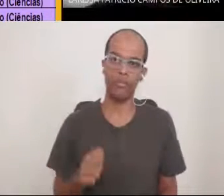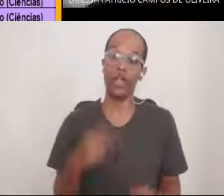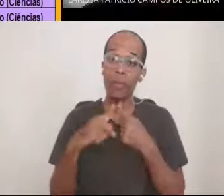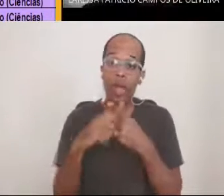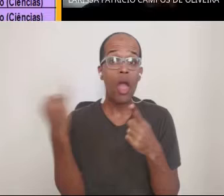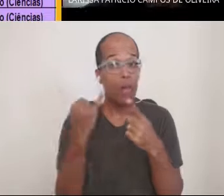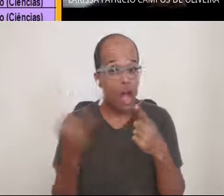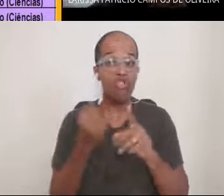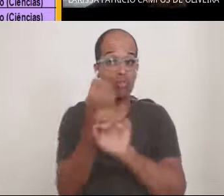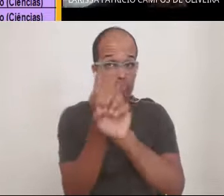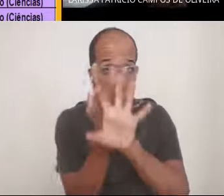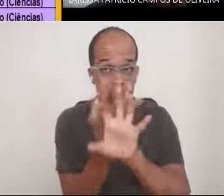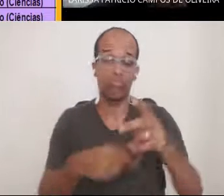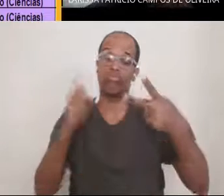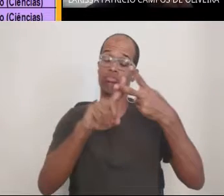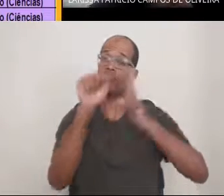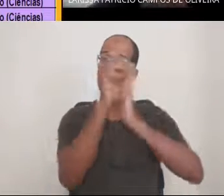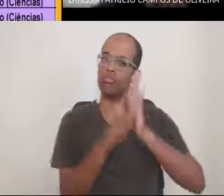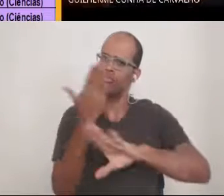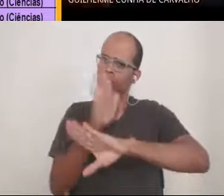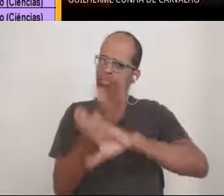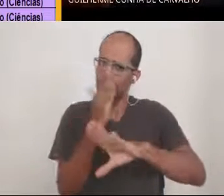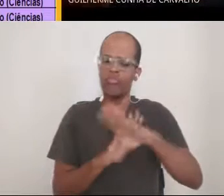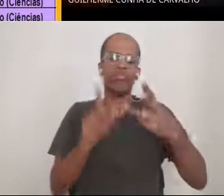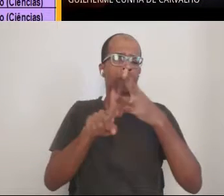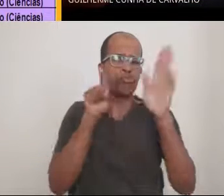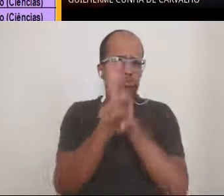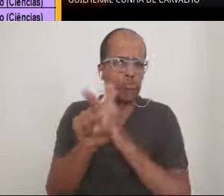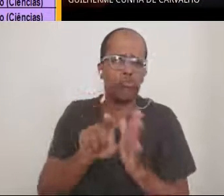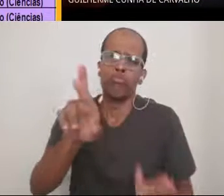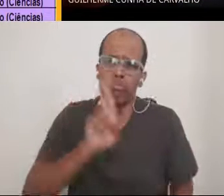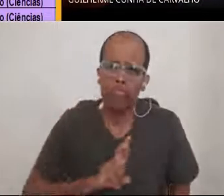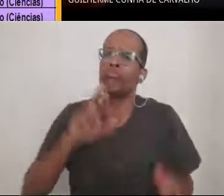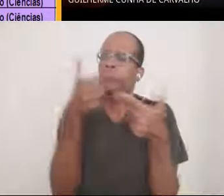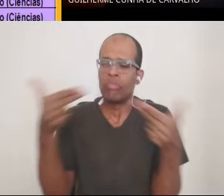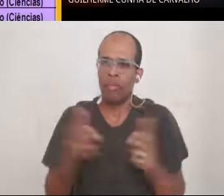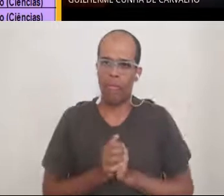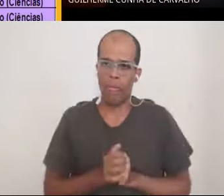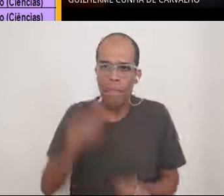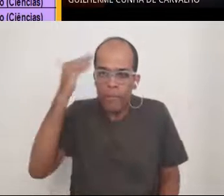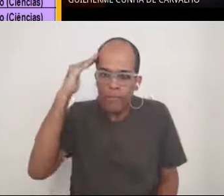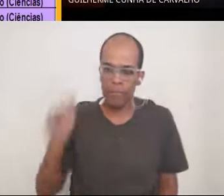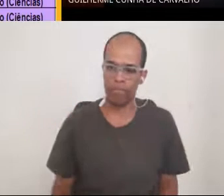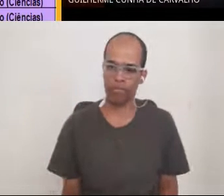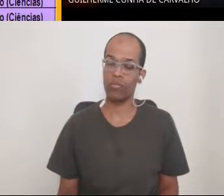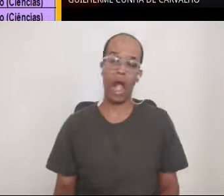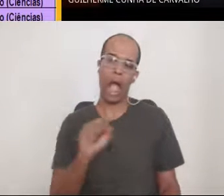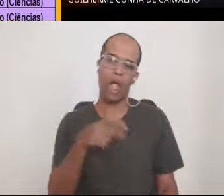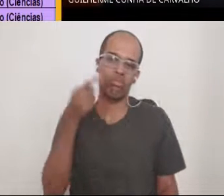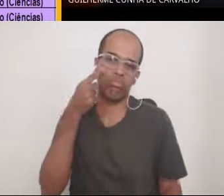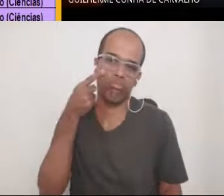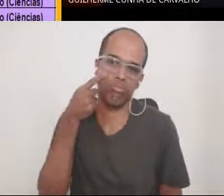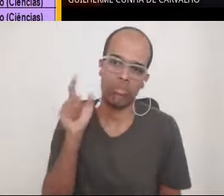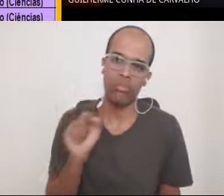vão aprender, que é o mais importante, tá bom? Isso. Então, por exemplo, se eu tomo como base, né? Ah, eu já estou olhando